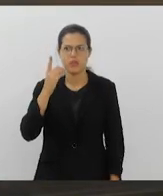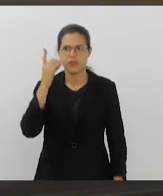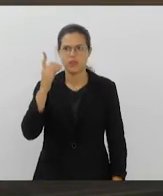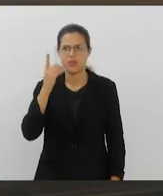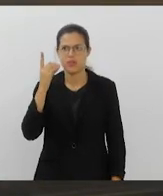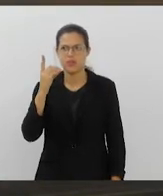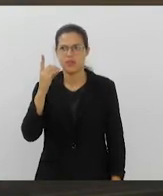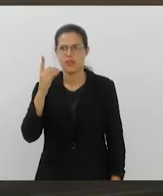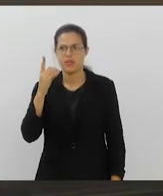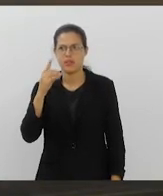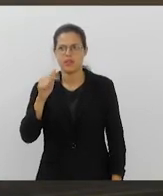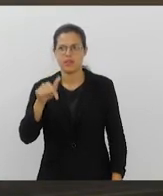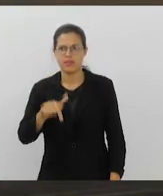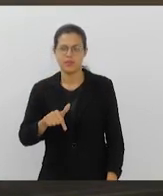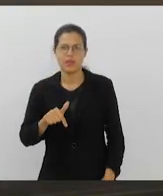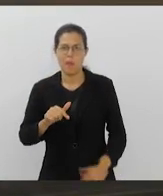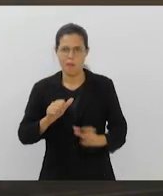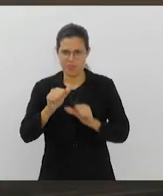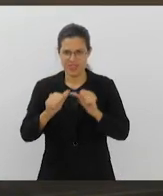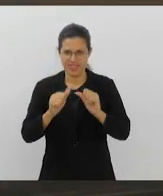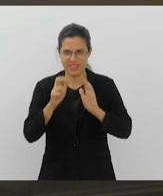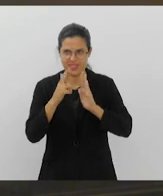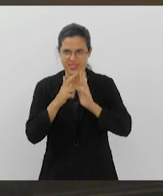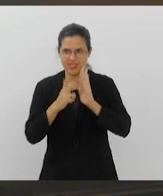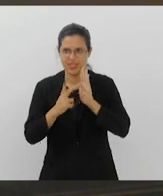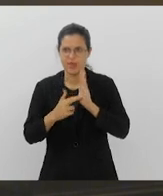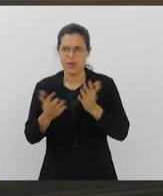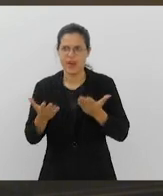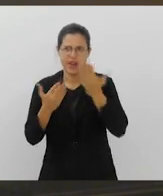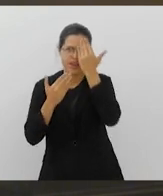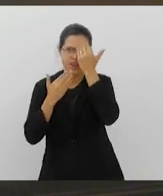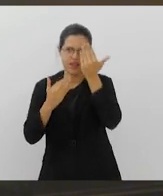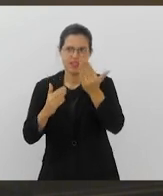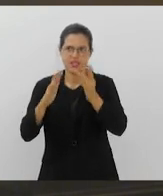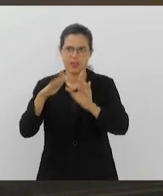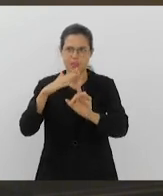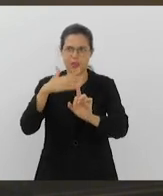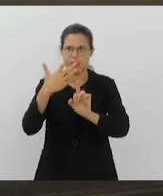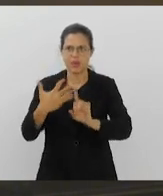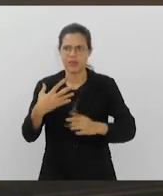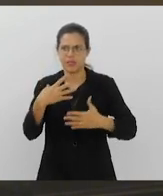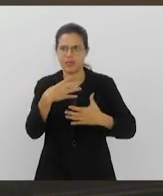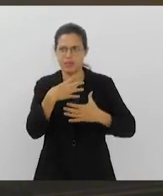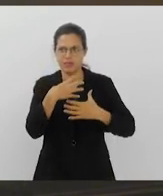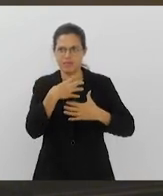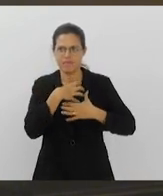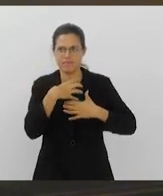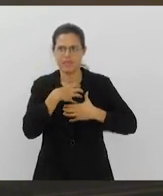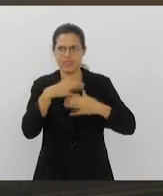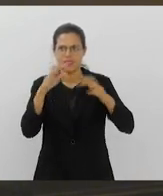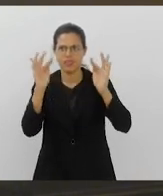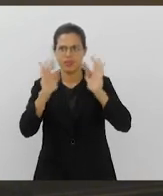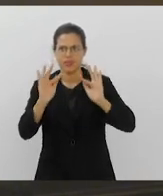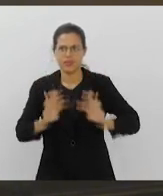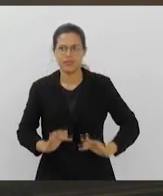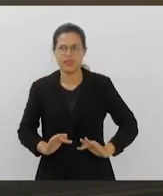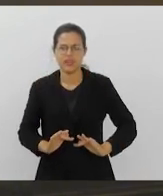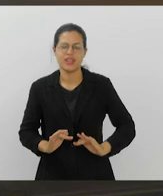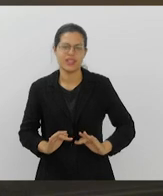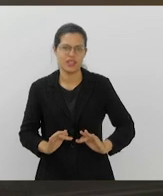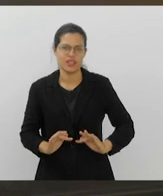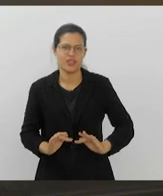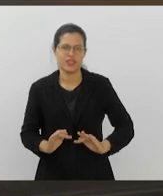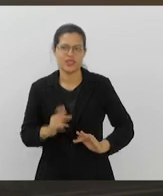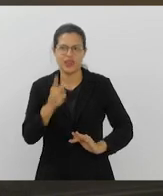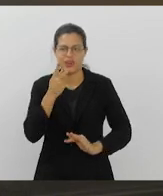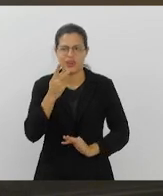o protocolo, eu gostaria de agradecer pela homenagem. Eu me sinto muito feliz e lisonjeada. Eu costumo dizer aos meus pares que quando